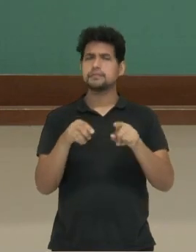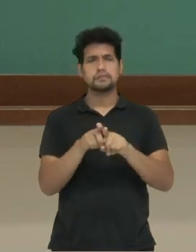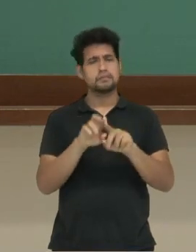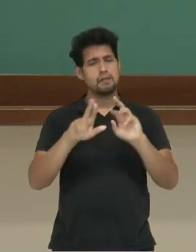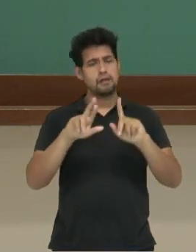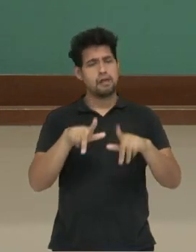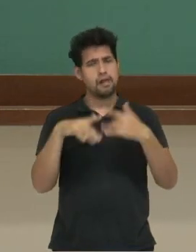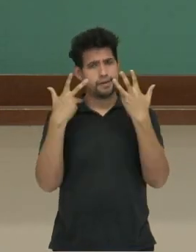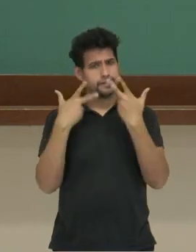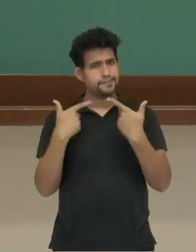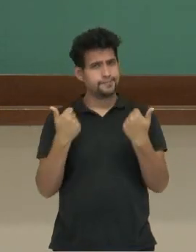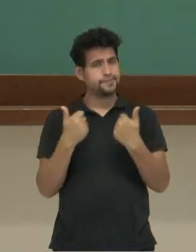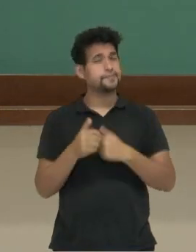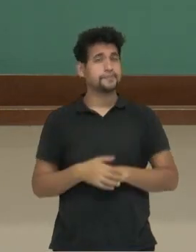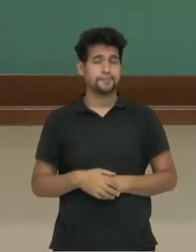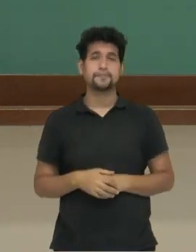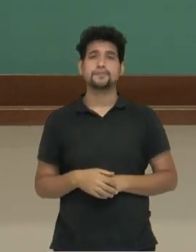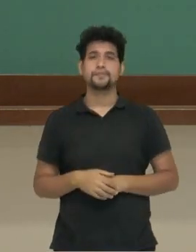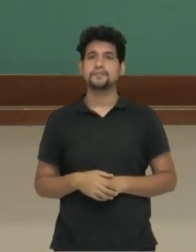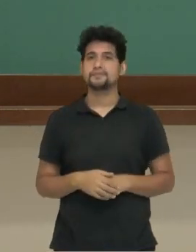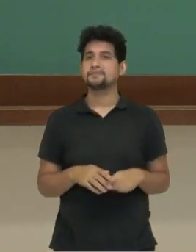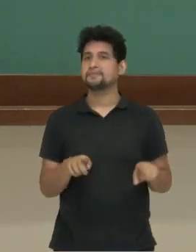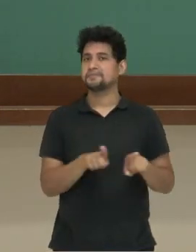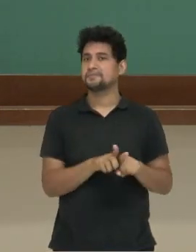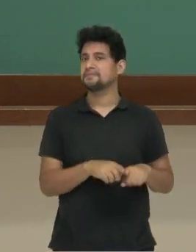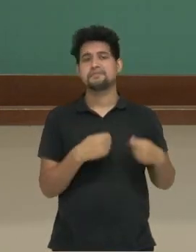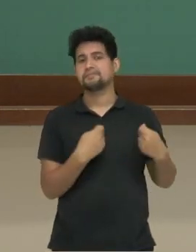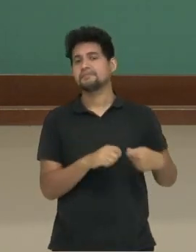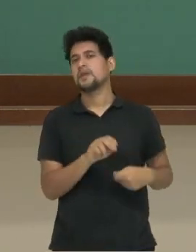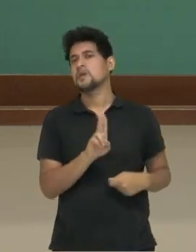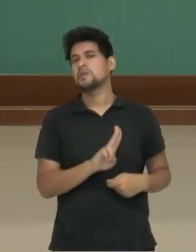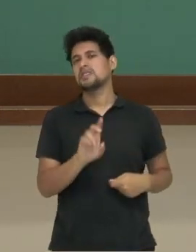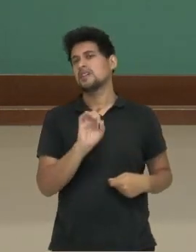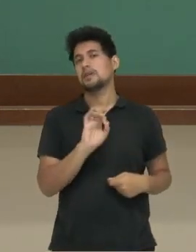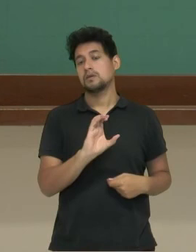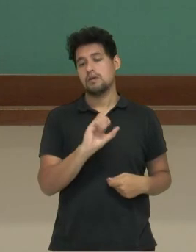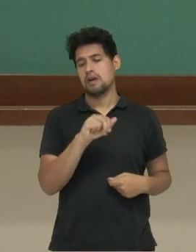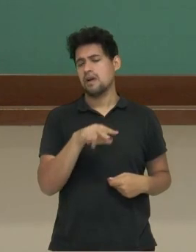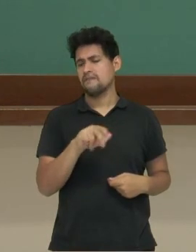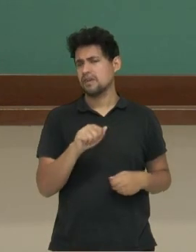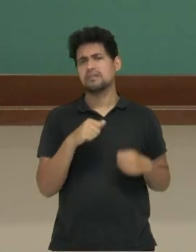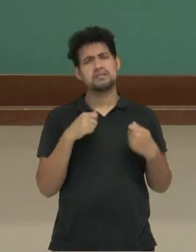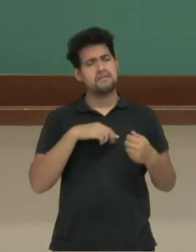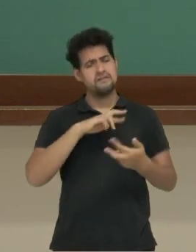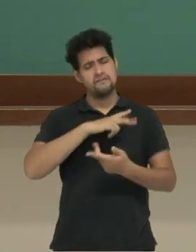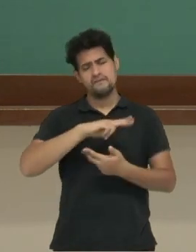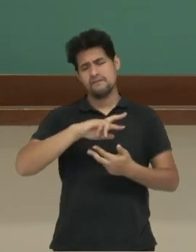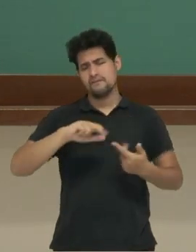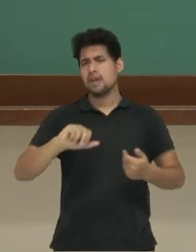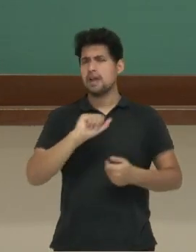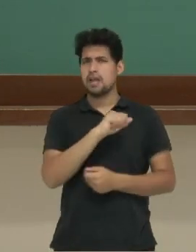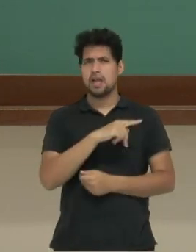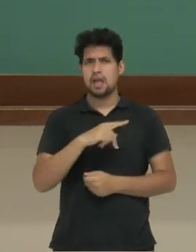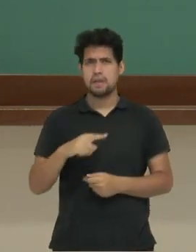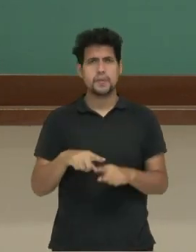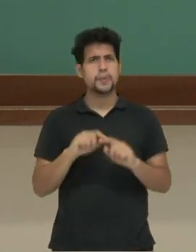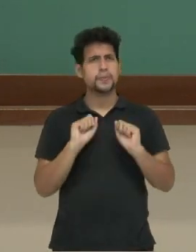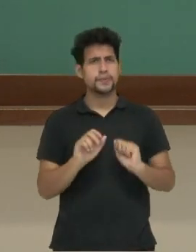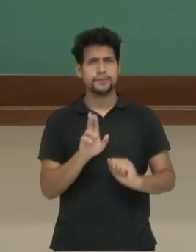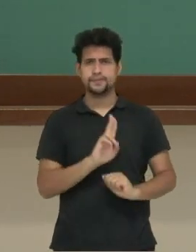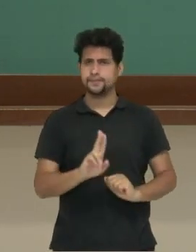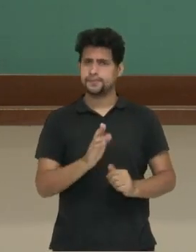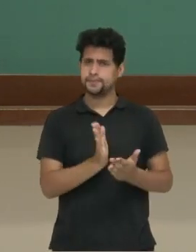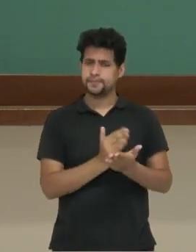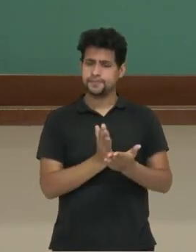seres vivos, ok? Ah, não precisa usar somente o aplicativo Canva. Existem vários outros aplicativos. Você pode usar o seu